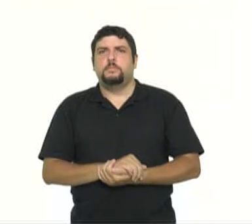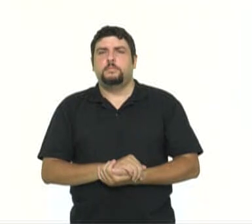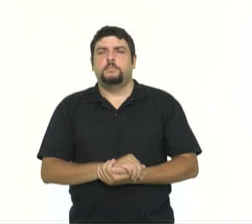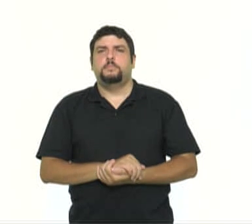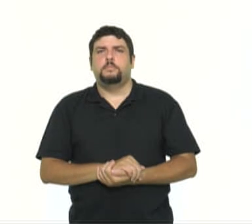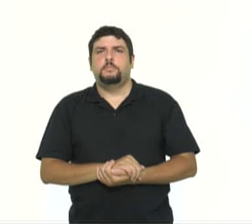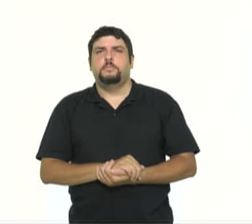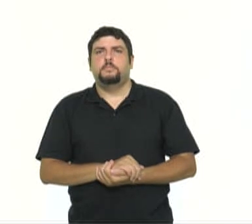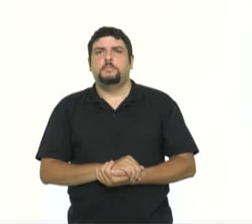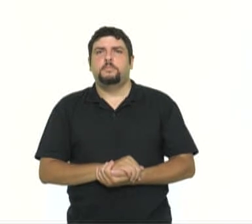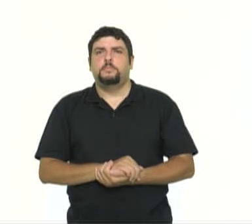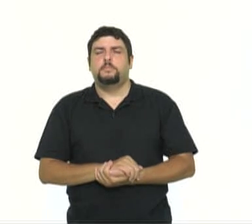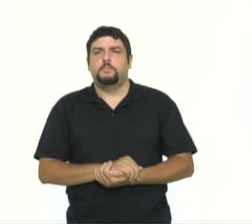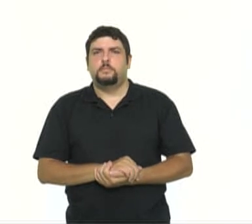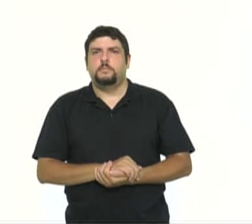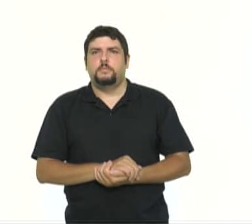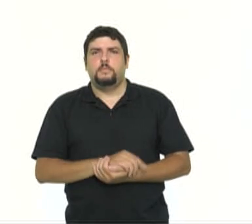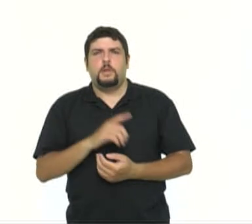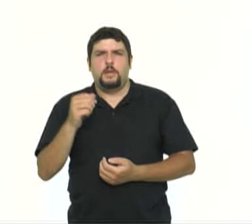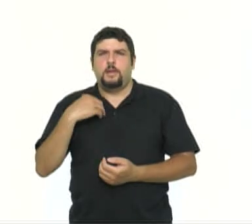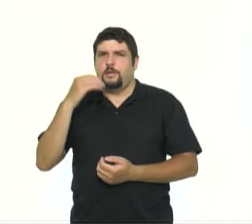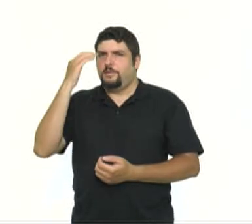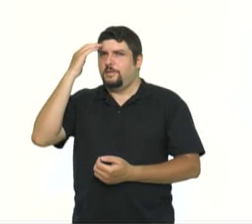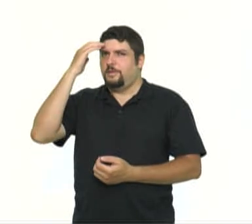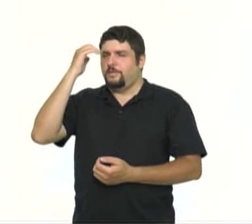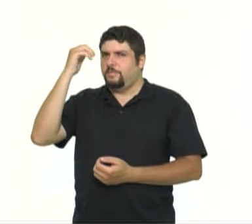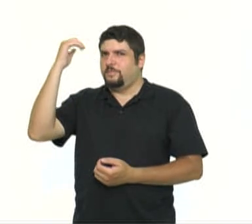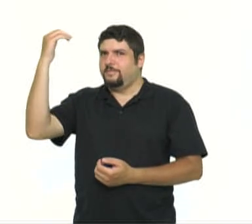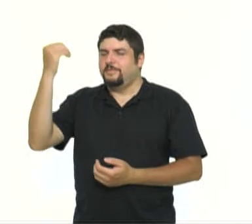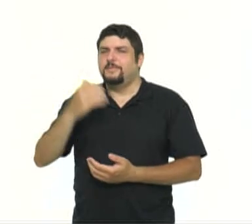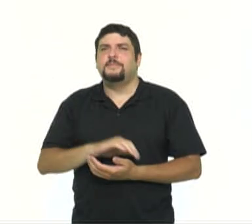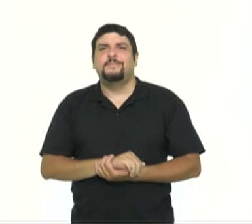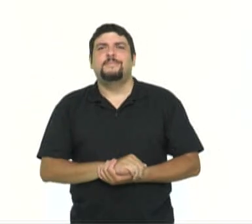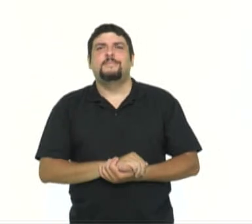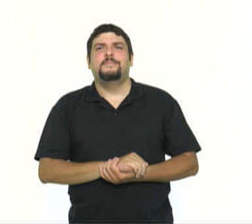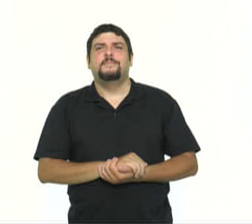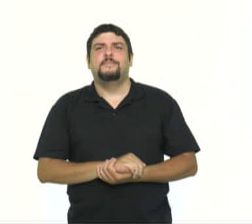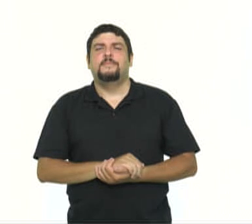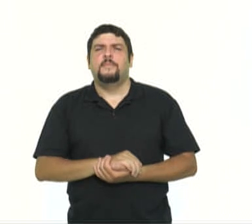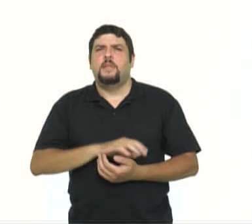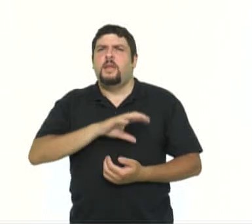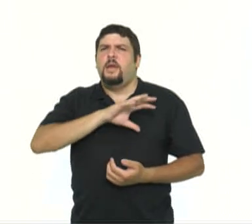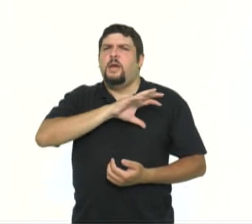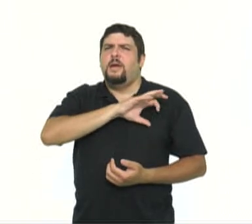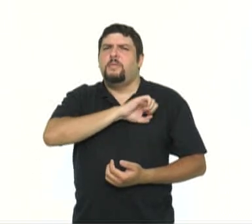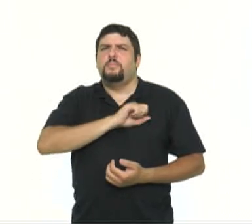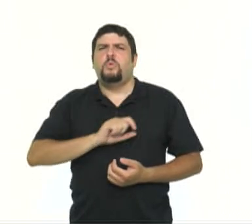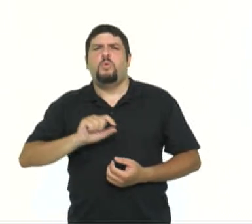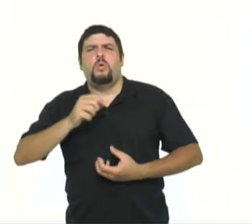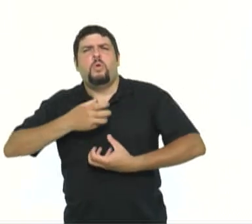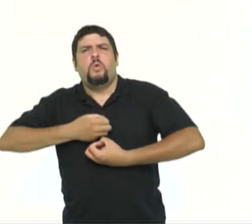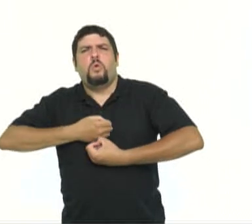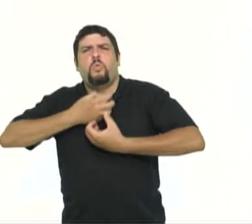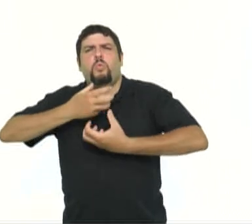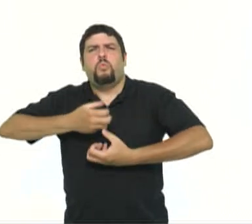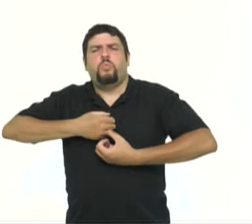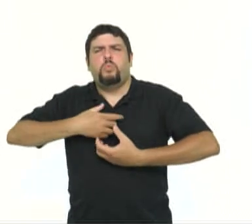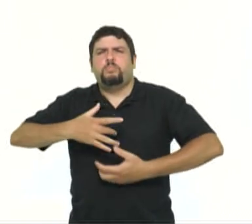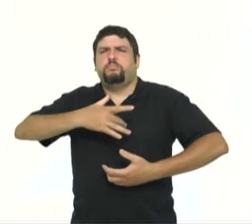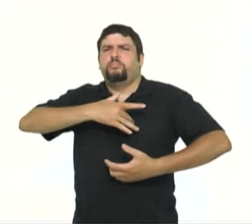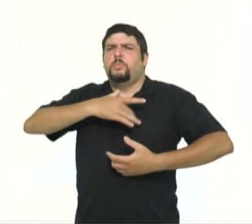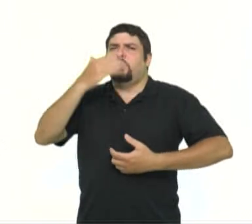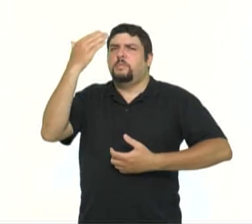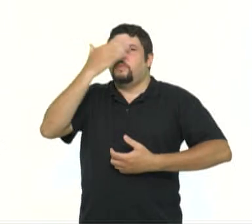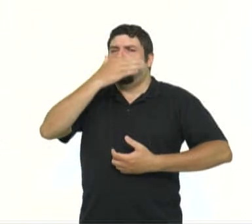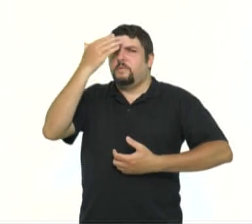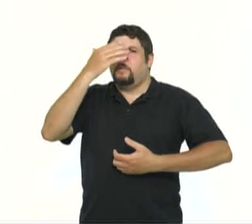aqui. Amor, essa aqui é famosa, hein? De Luiz Vaz de Camões. Amor é fogo que arde sem se ver.